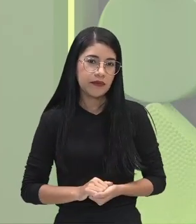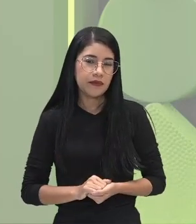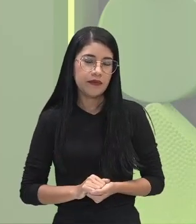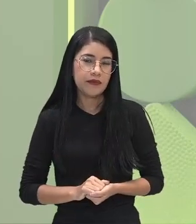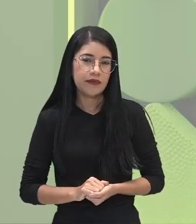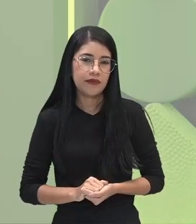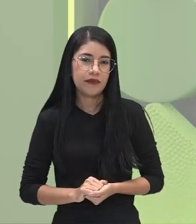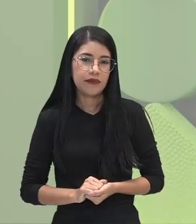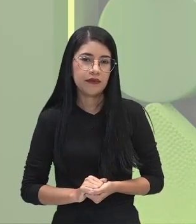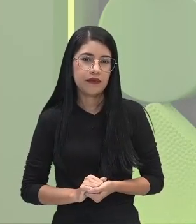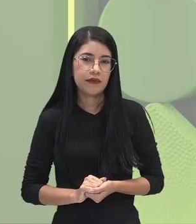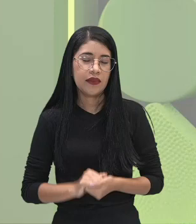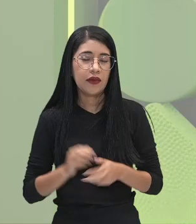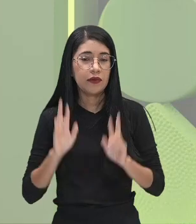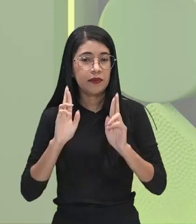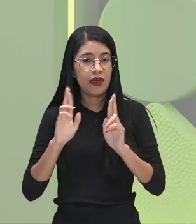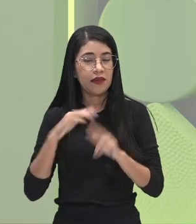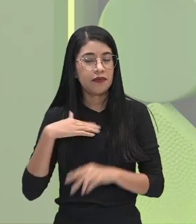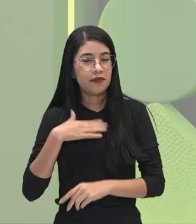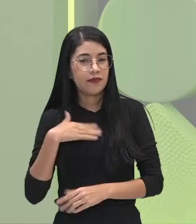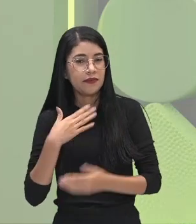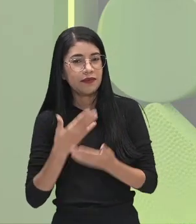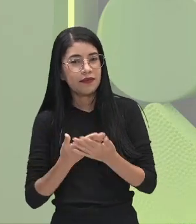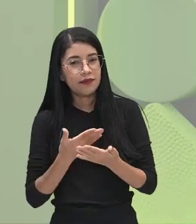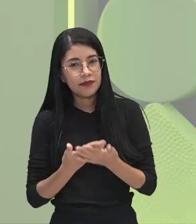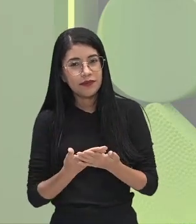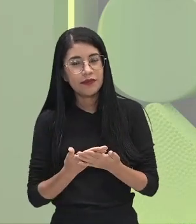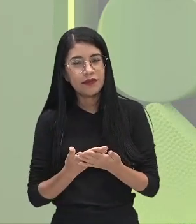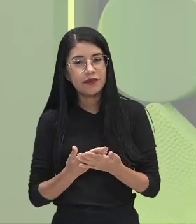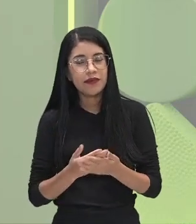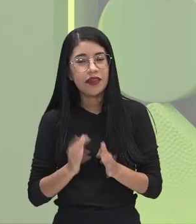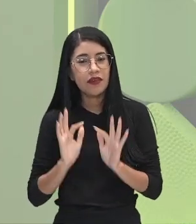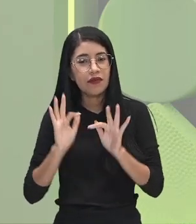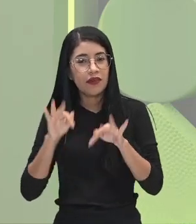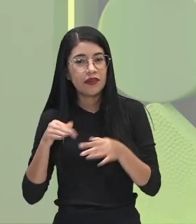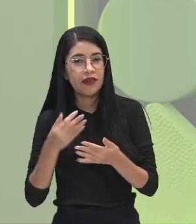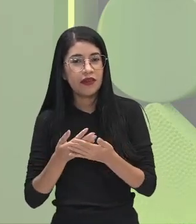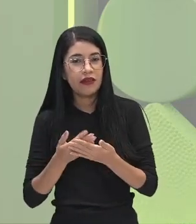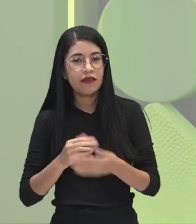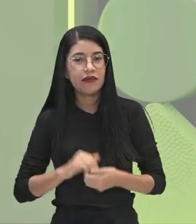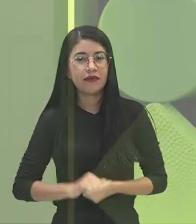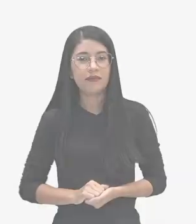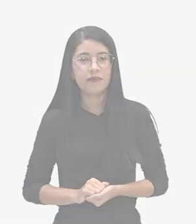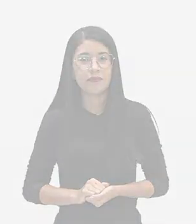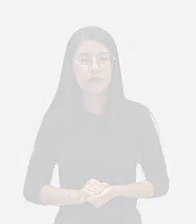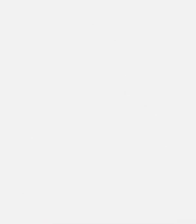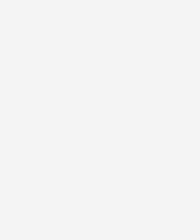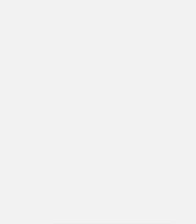Muito bem, pessoal. Eu espero que vocês tenham gostado da aula e aqui eu finalizo a aula com vocês.